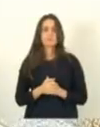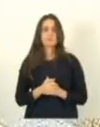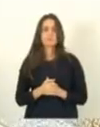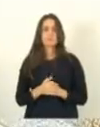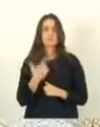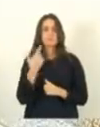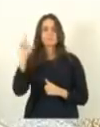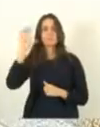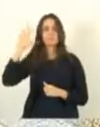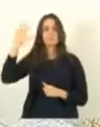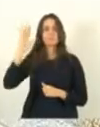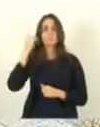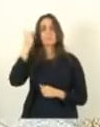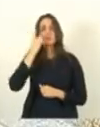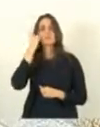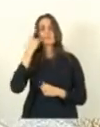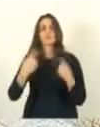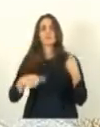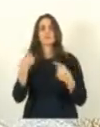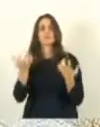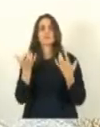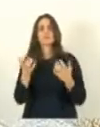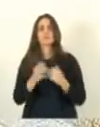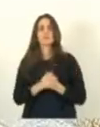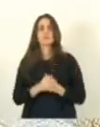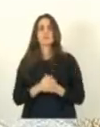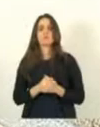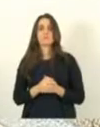Mais algum deputado gostaria de discutir a matéria?